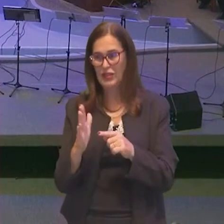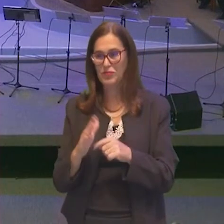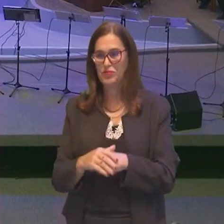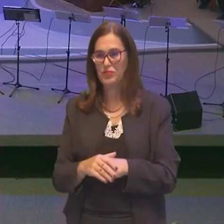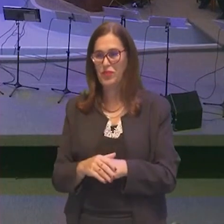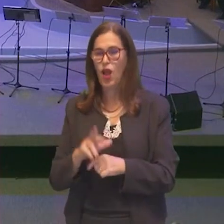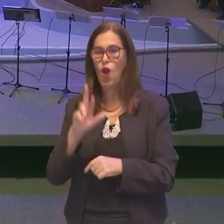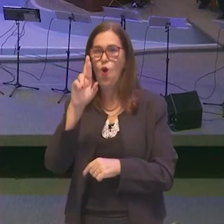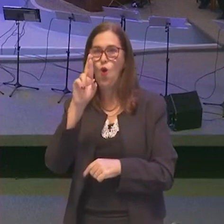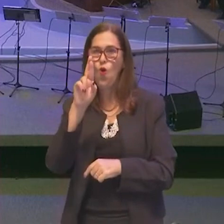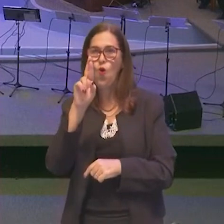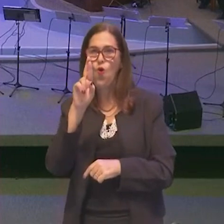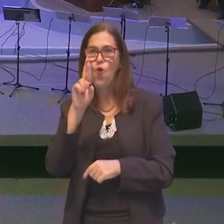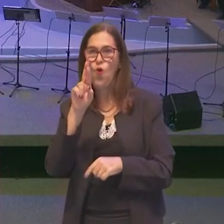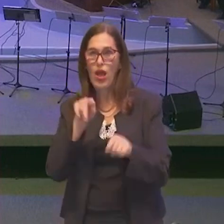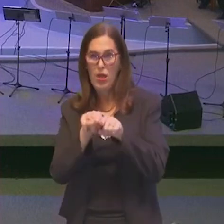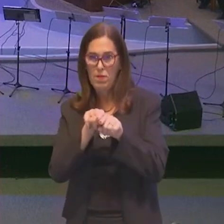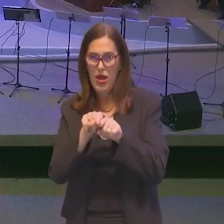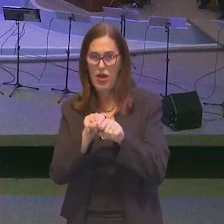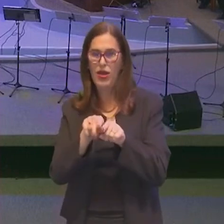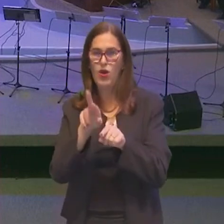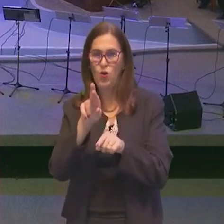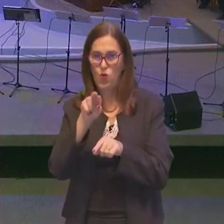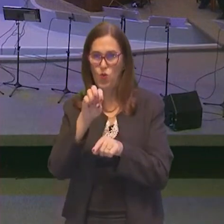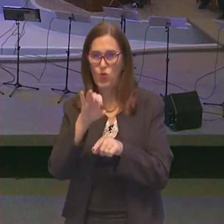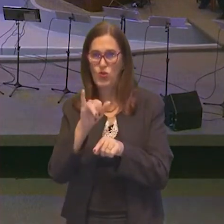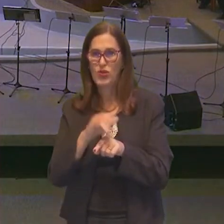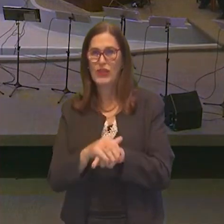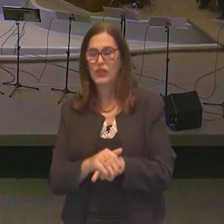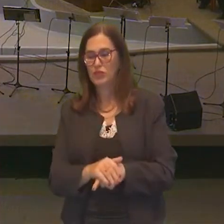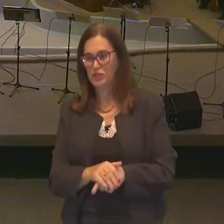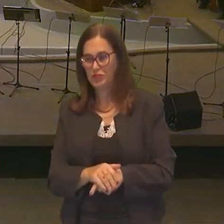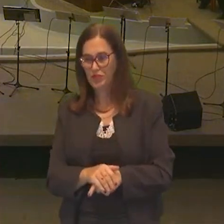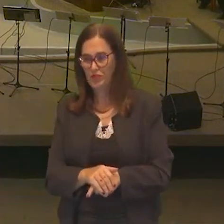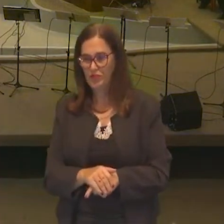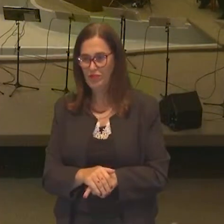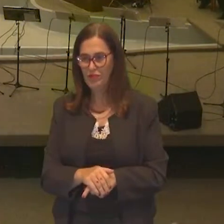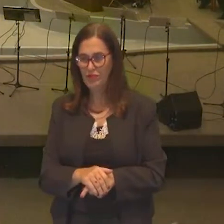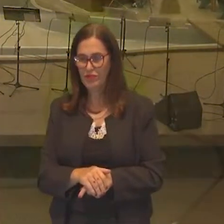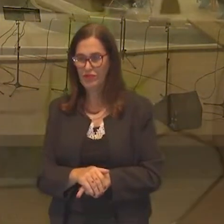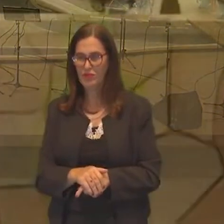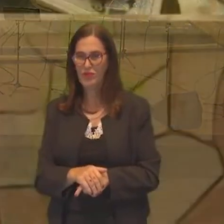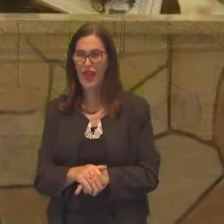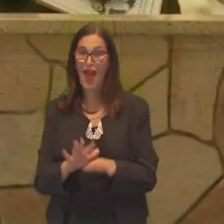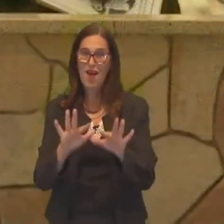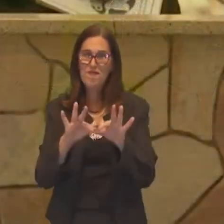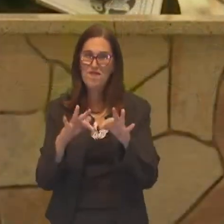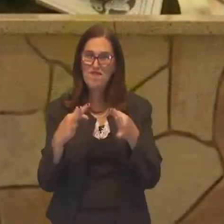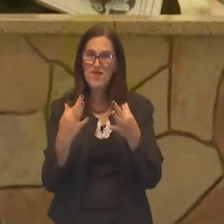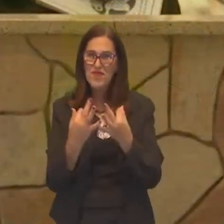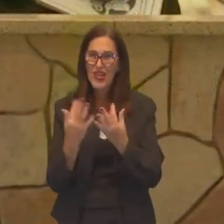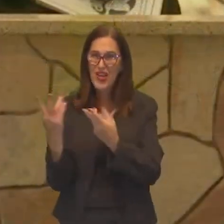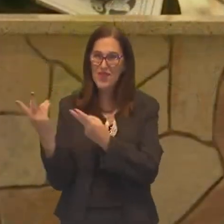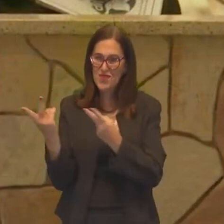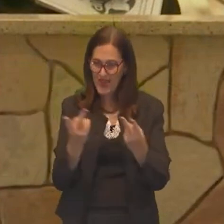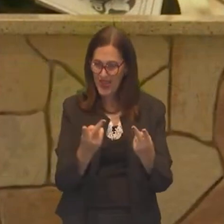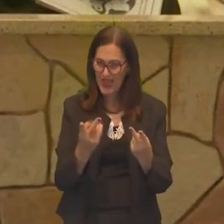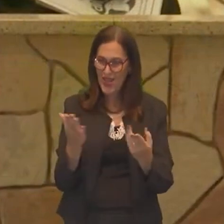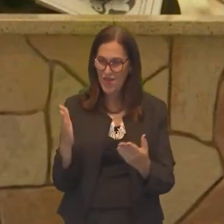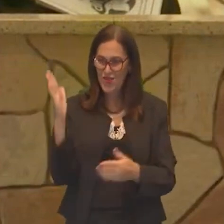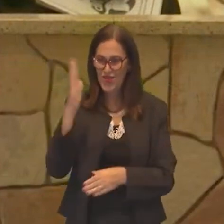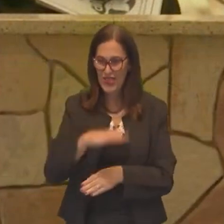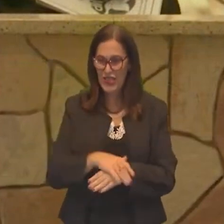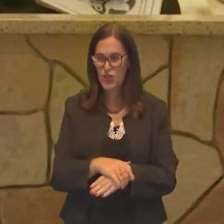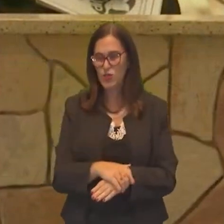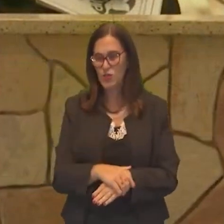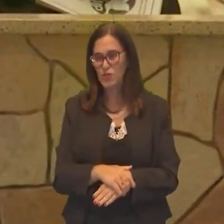Ruth, que aqui está, Doris Varquetin. Esta família que eu inclusive visitei agora à tarde. O